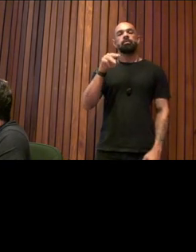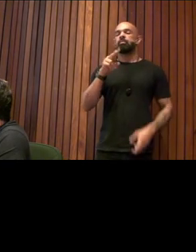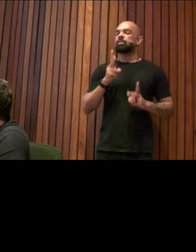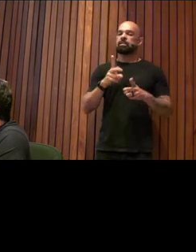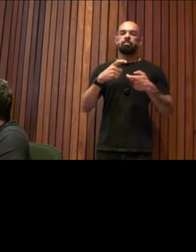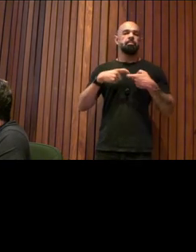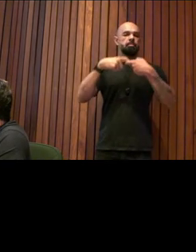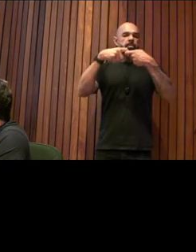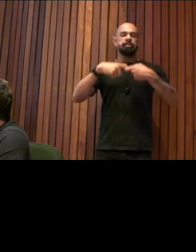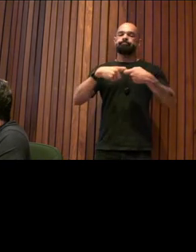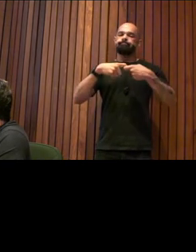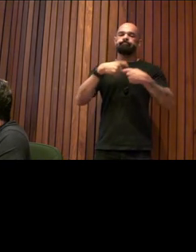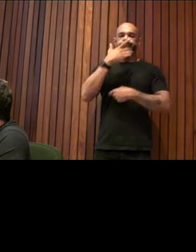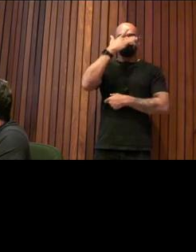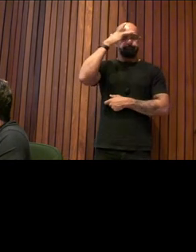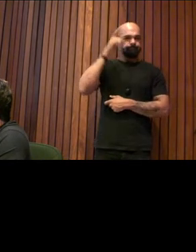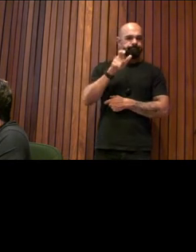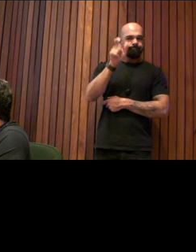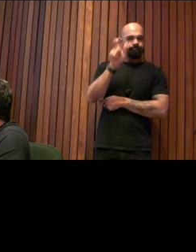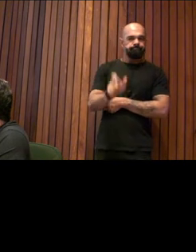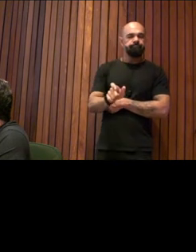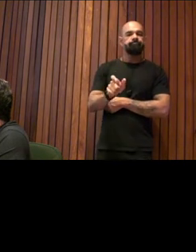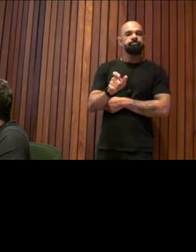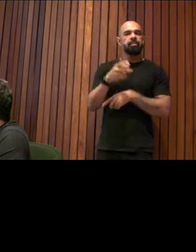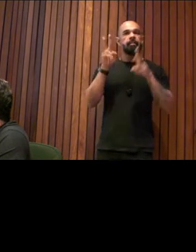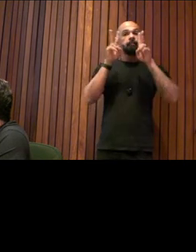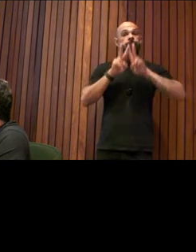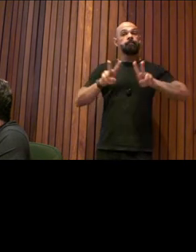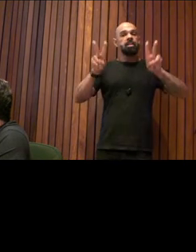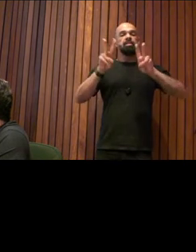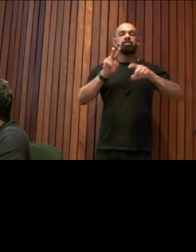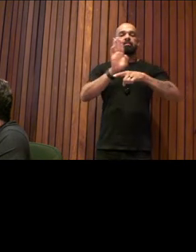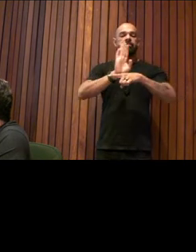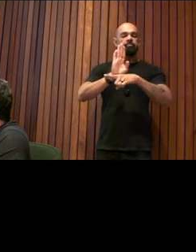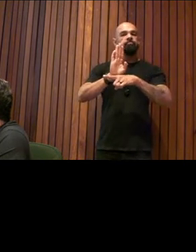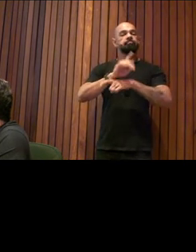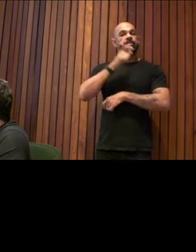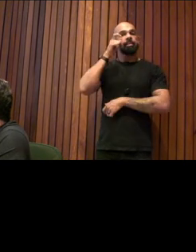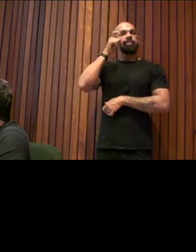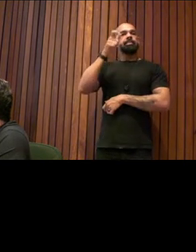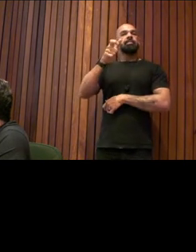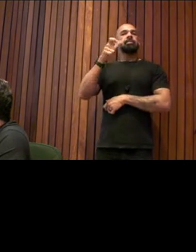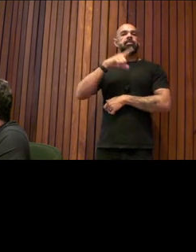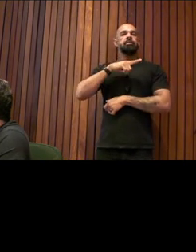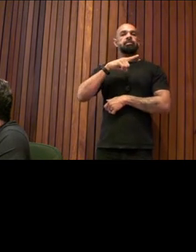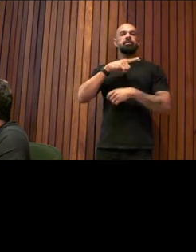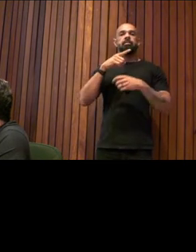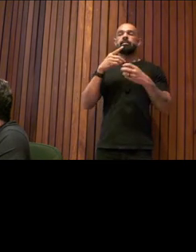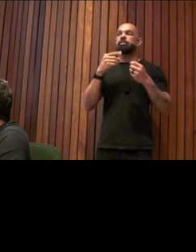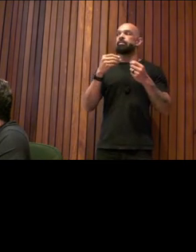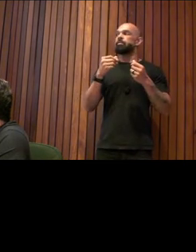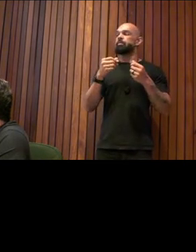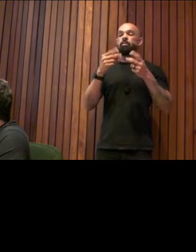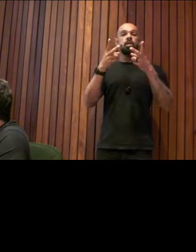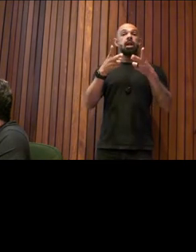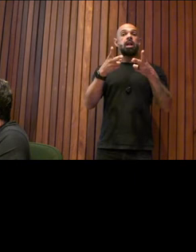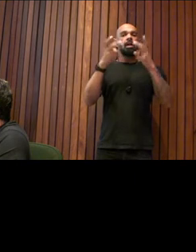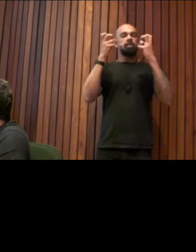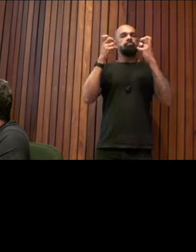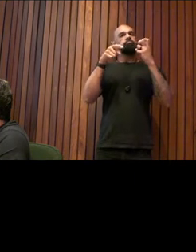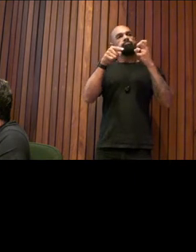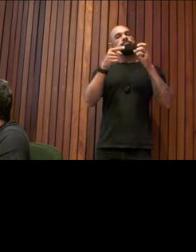parceiro, assim, uma pessoa que tem uma visão de audiovisual muito interessante, um leitor do que está